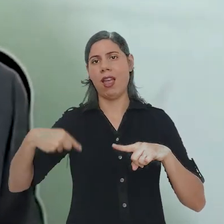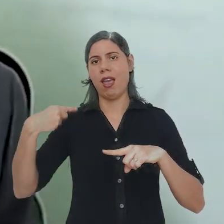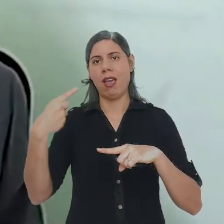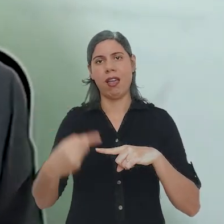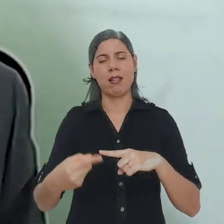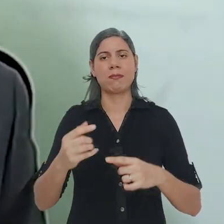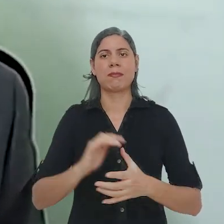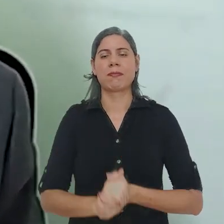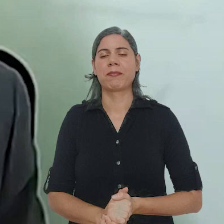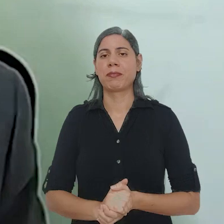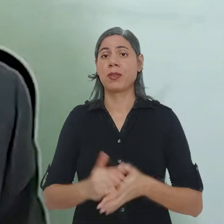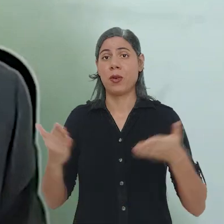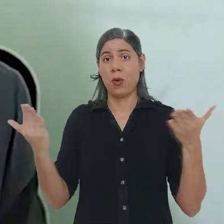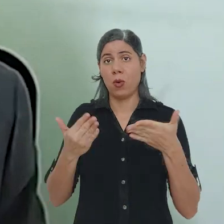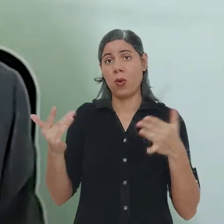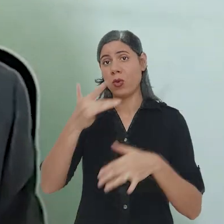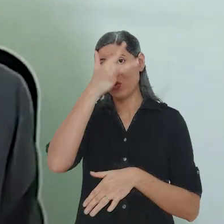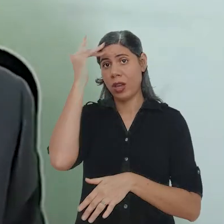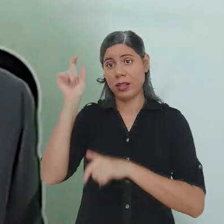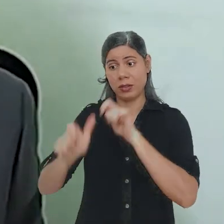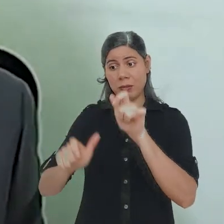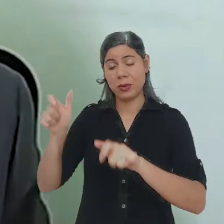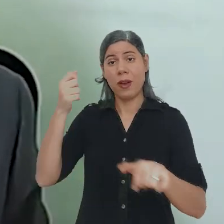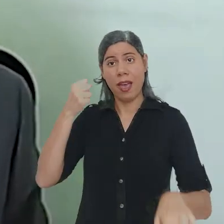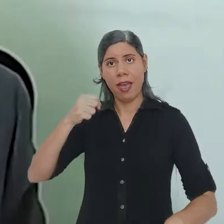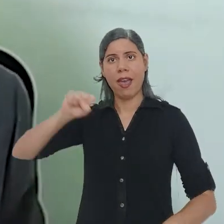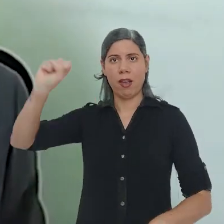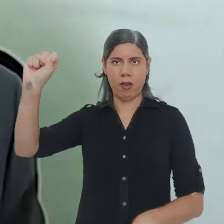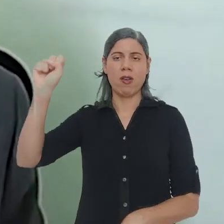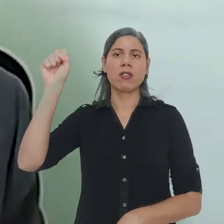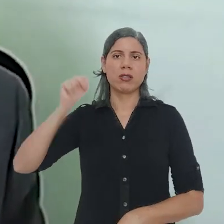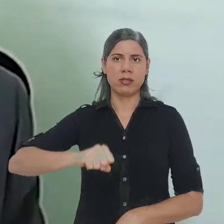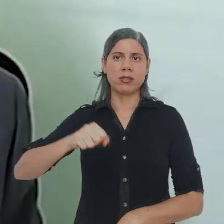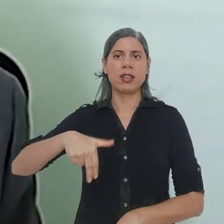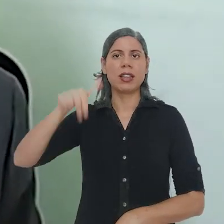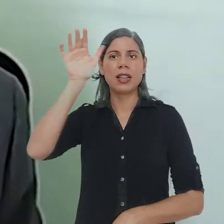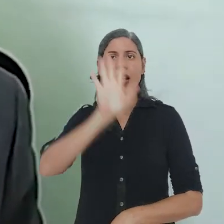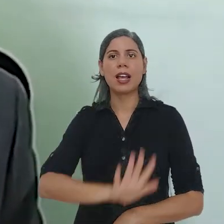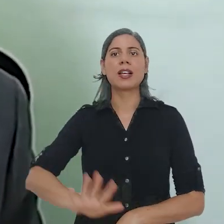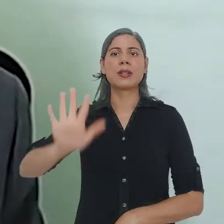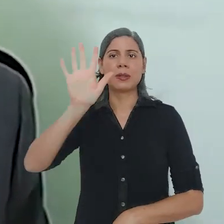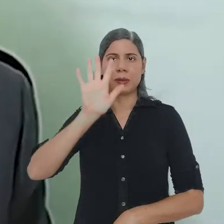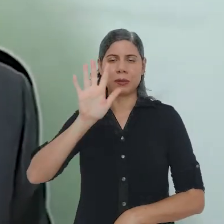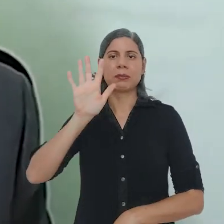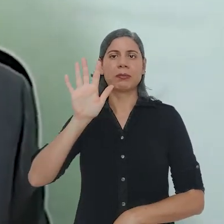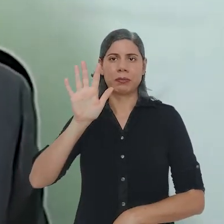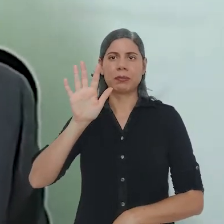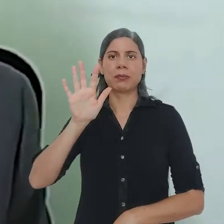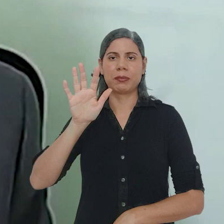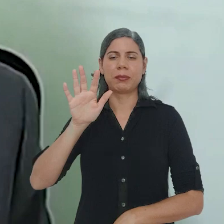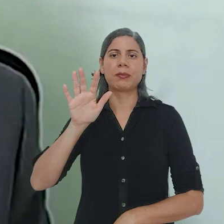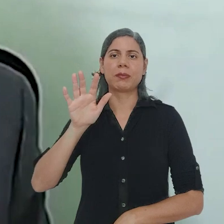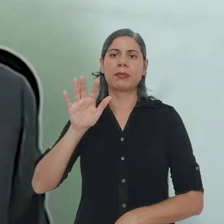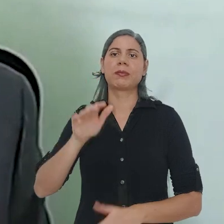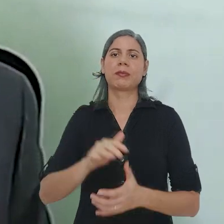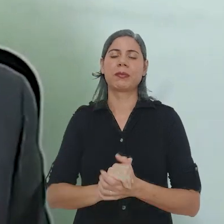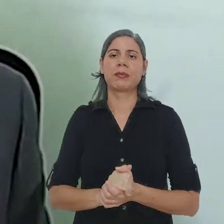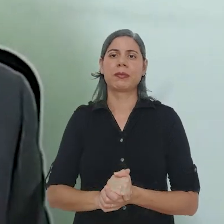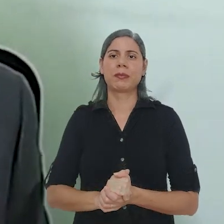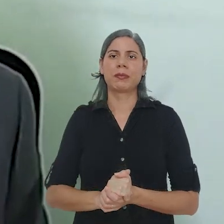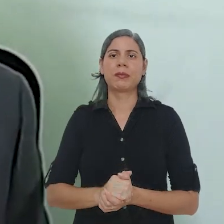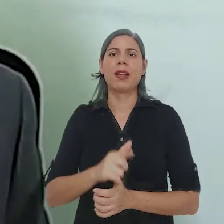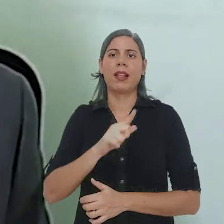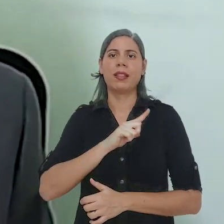tardiamente. Hoje, essas pessoas são consideradas heróis nacionais, tem